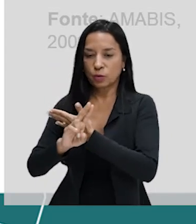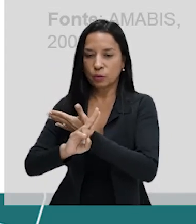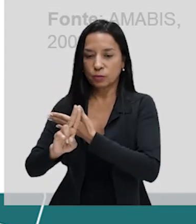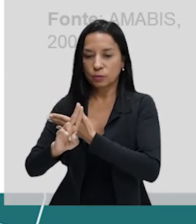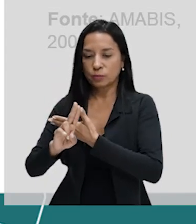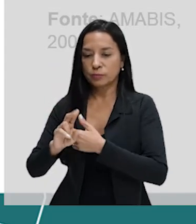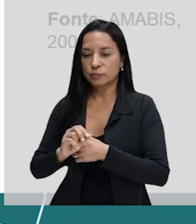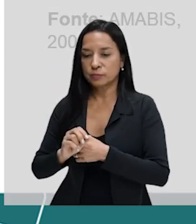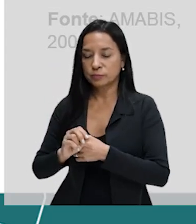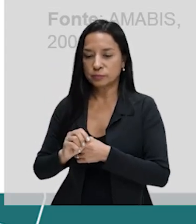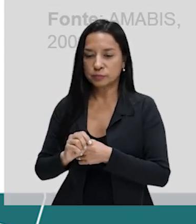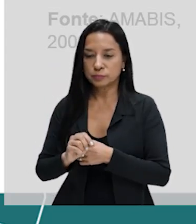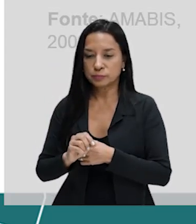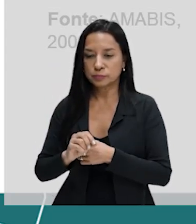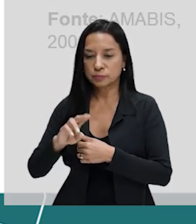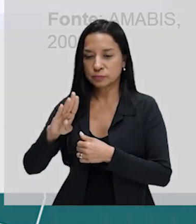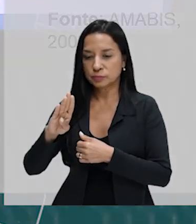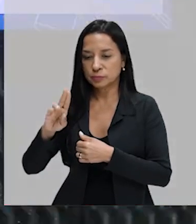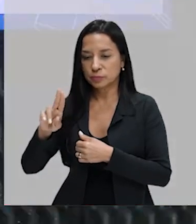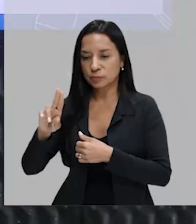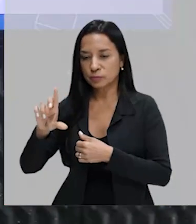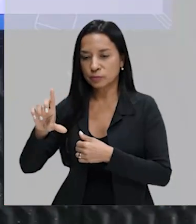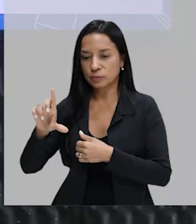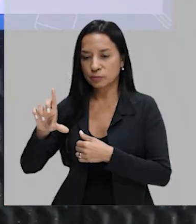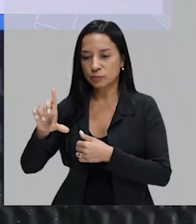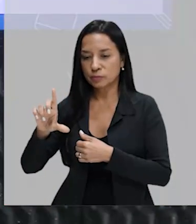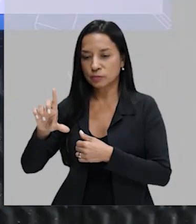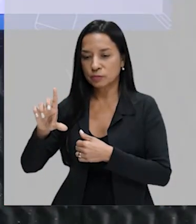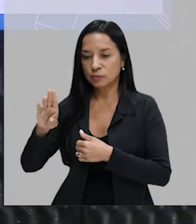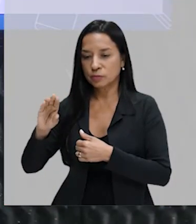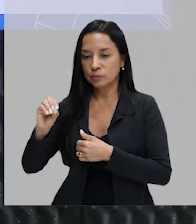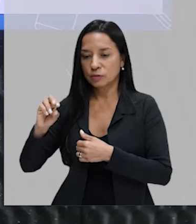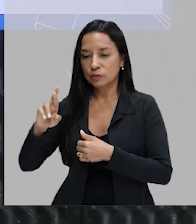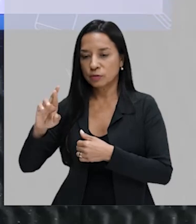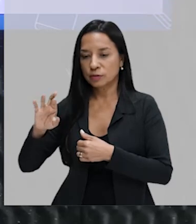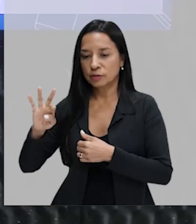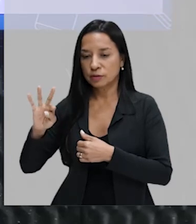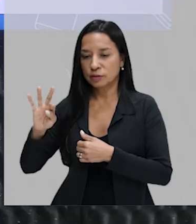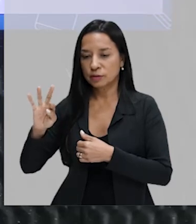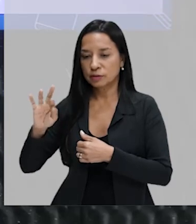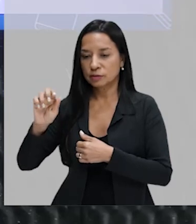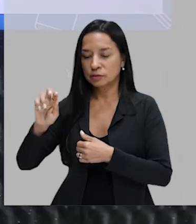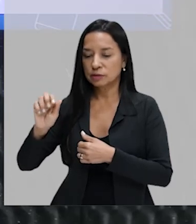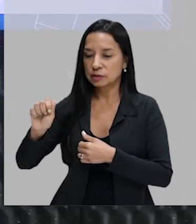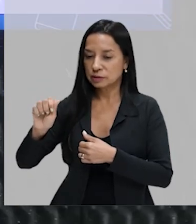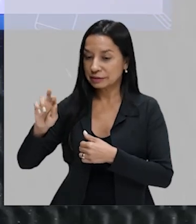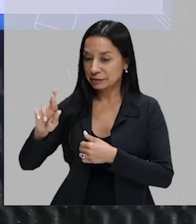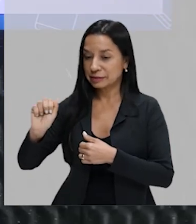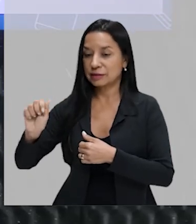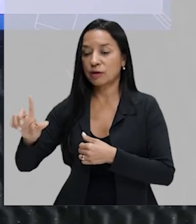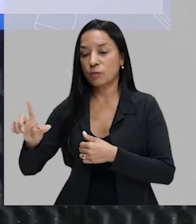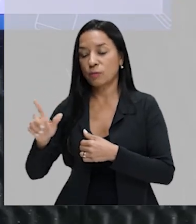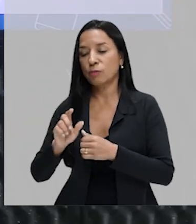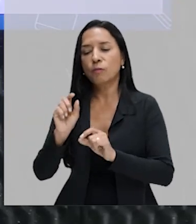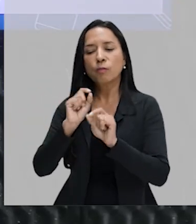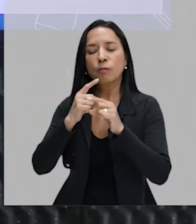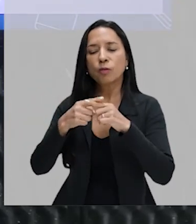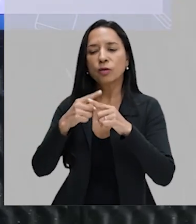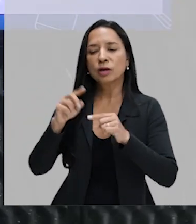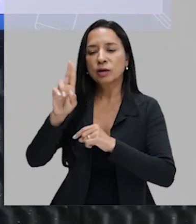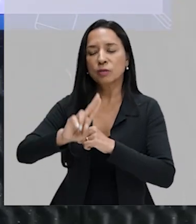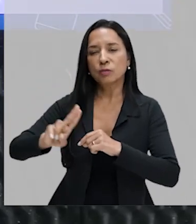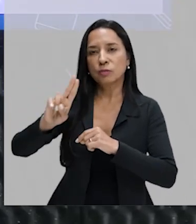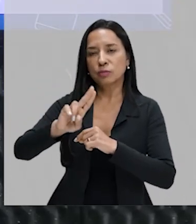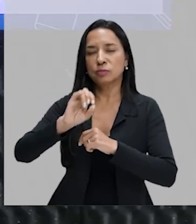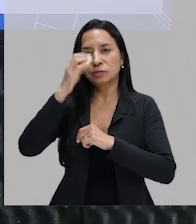Glândula bulbo-uretral. Então, que glândula é essa? Para que ela serve? Sabe que você,